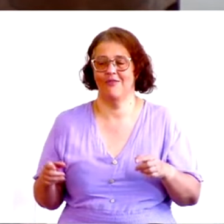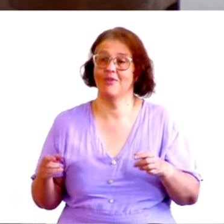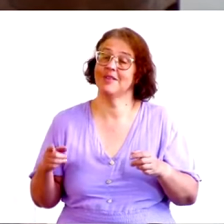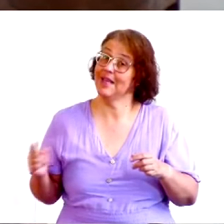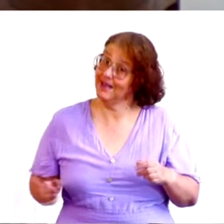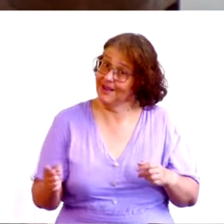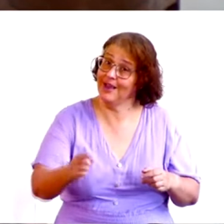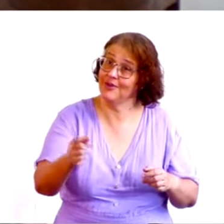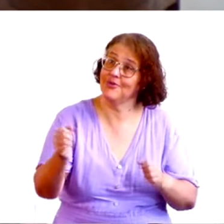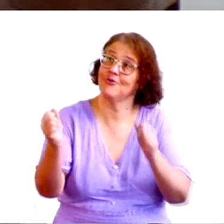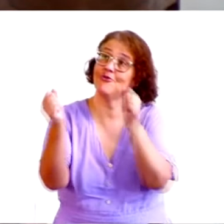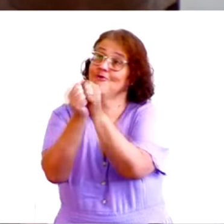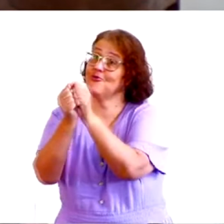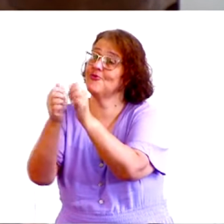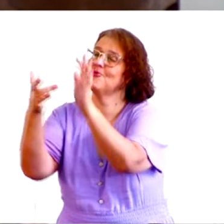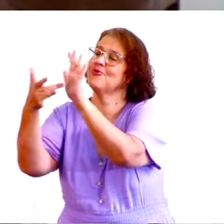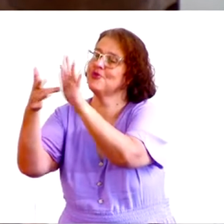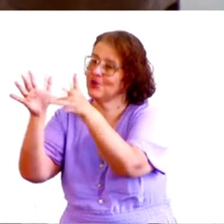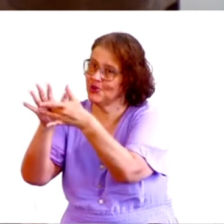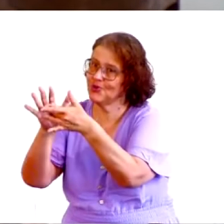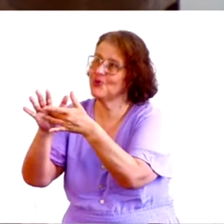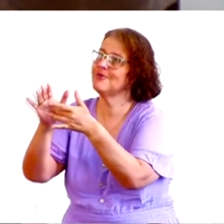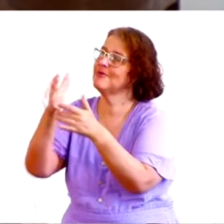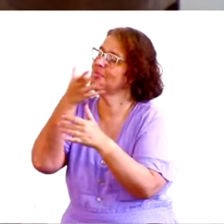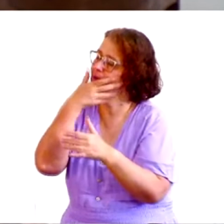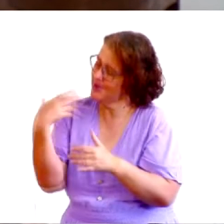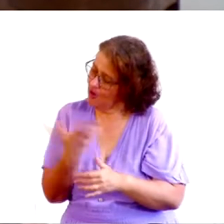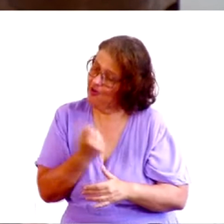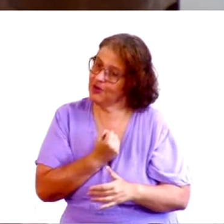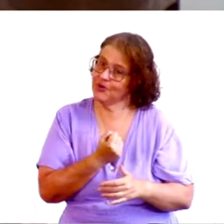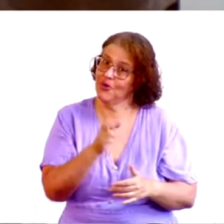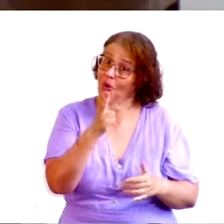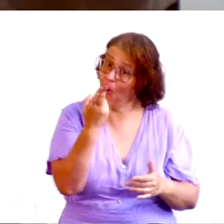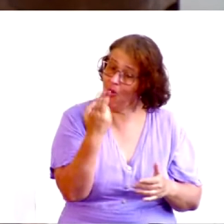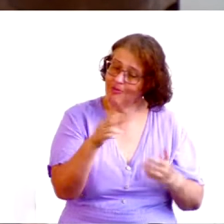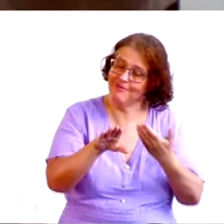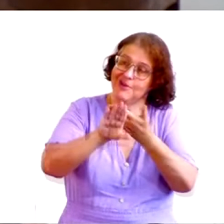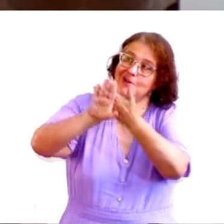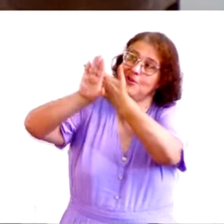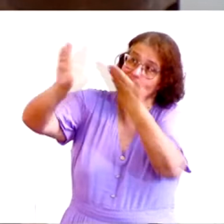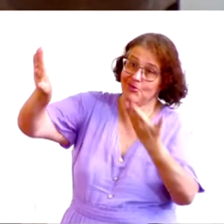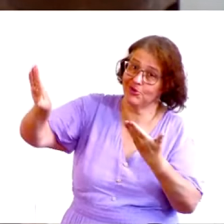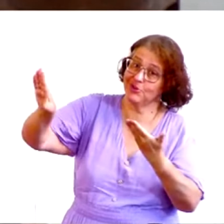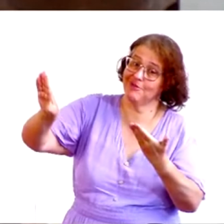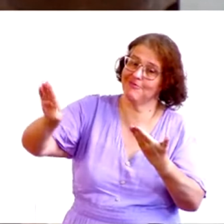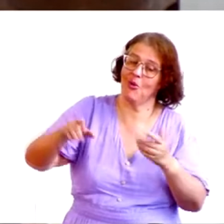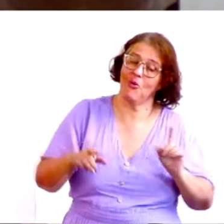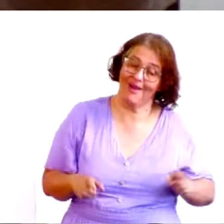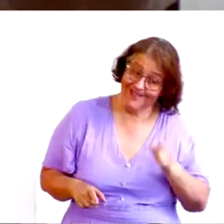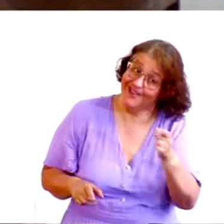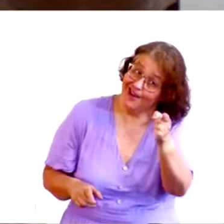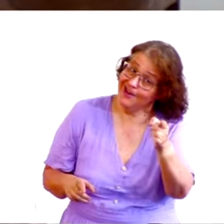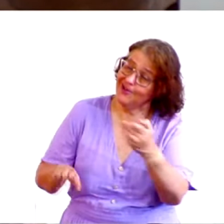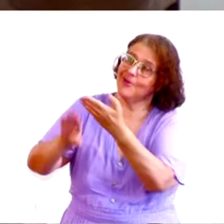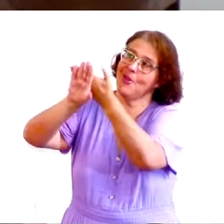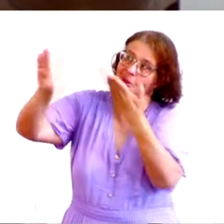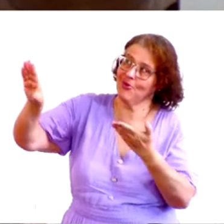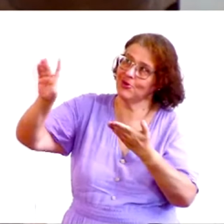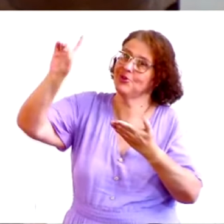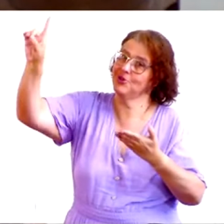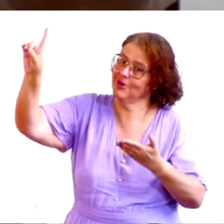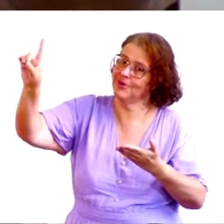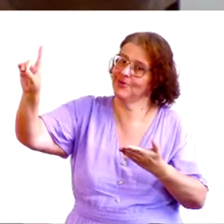no céu nós estaremos para sempre com Deus para sempre com Deus com Cristo sendo sacrifício